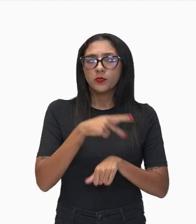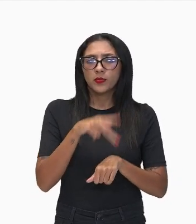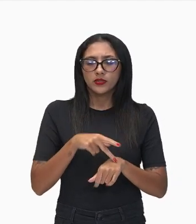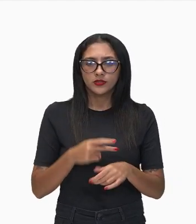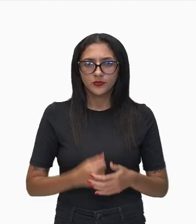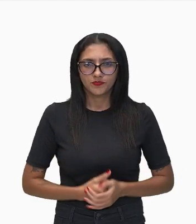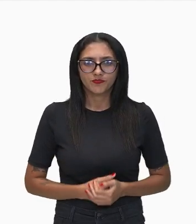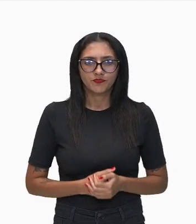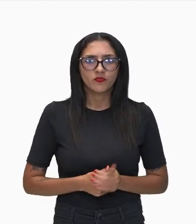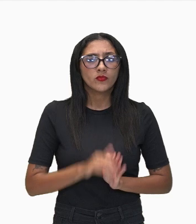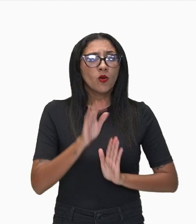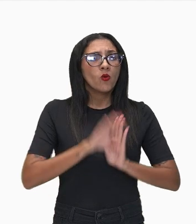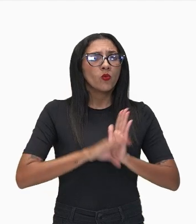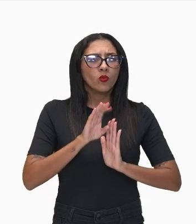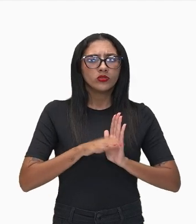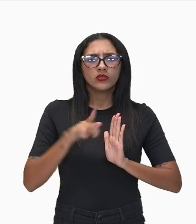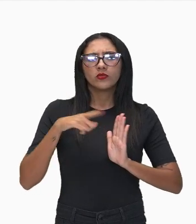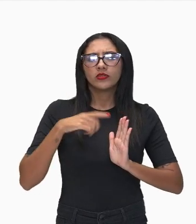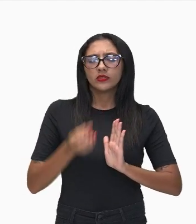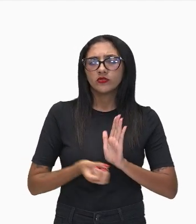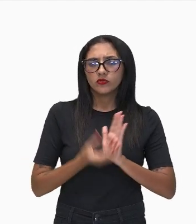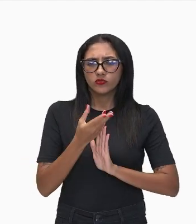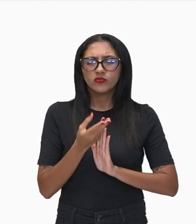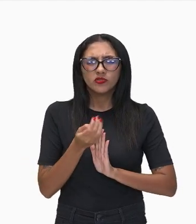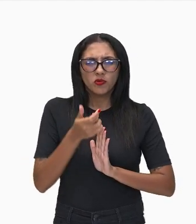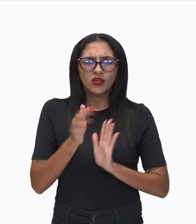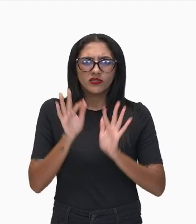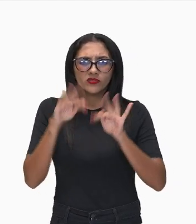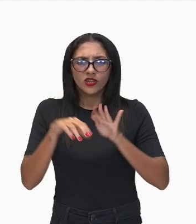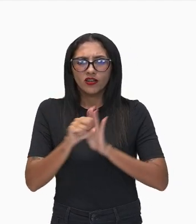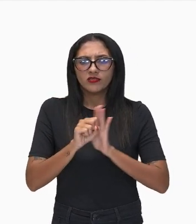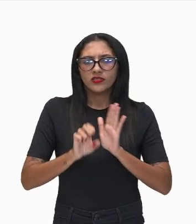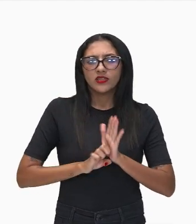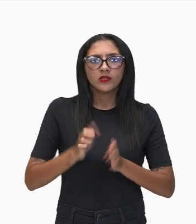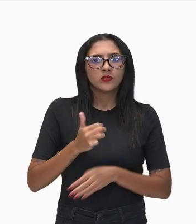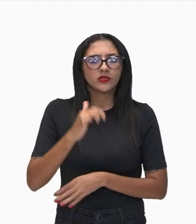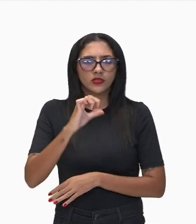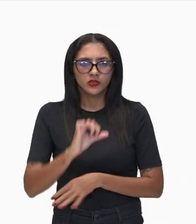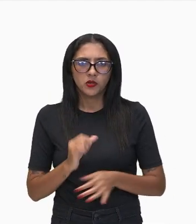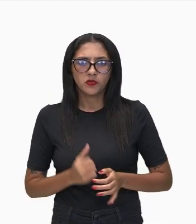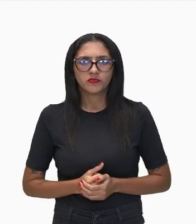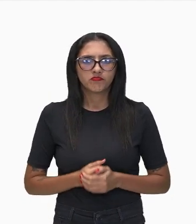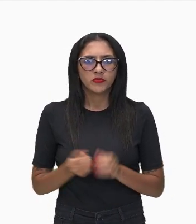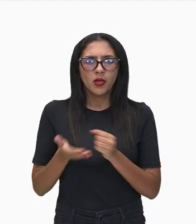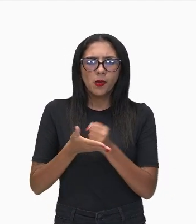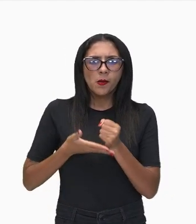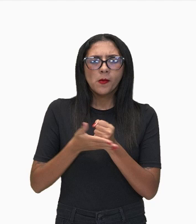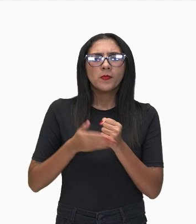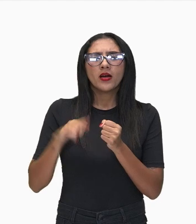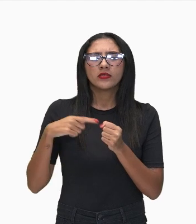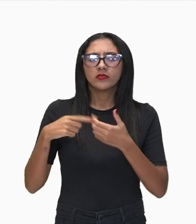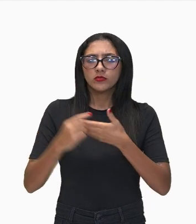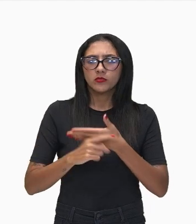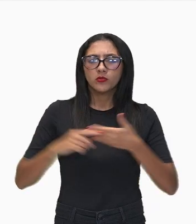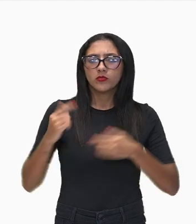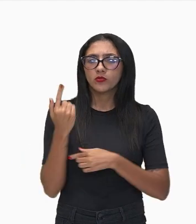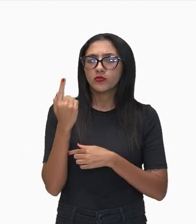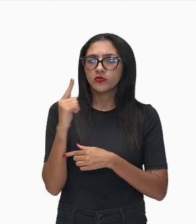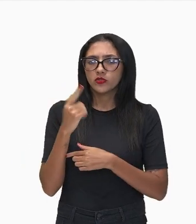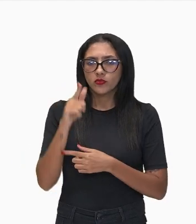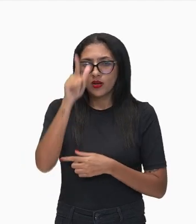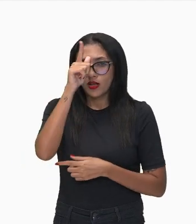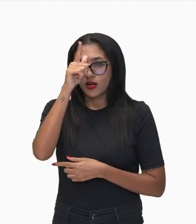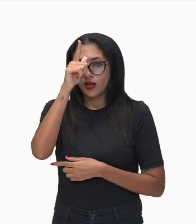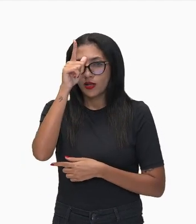de geopolítica ele foi criado lá no final do século XIX, né, e as bases dele estão aí no trabalho do geógrafo alemão